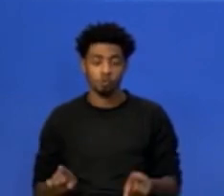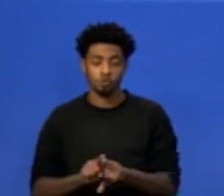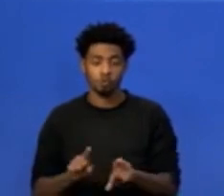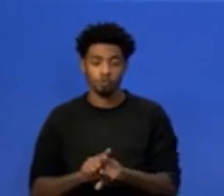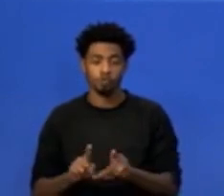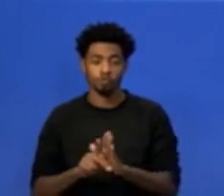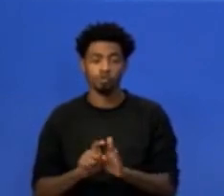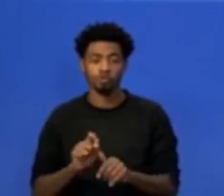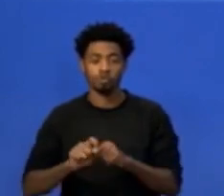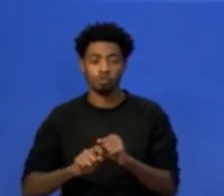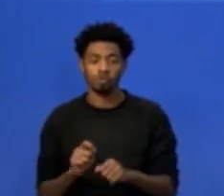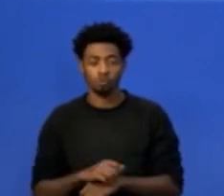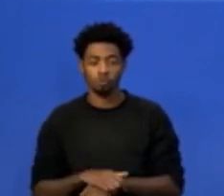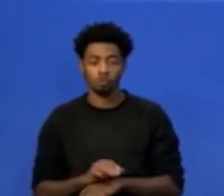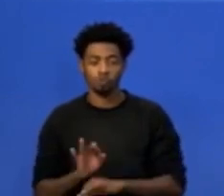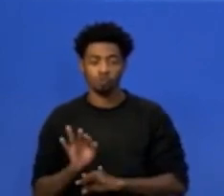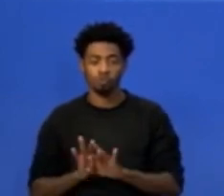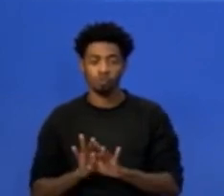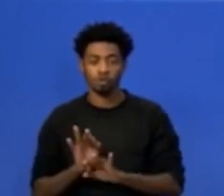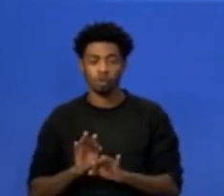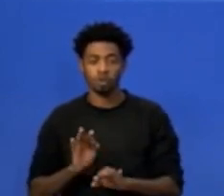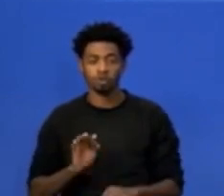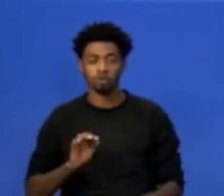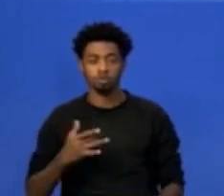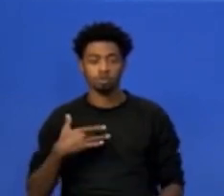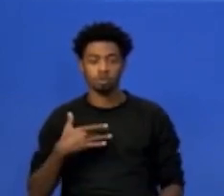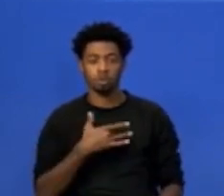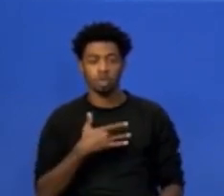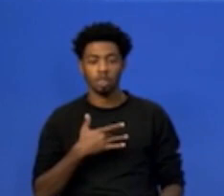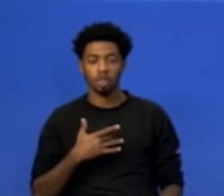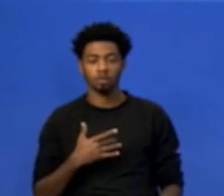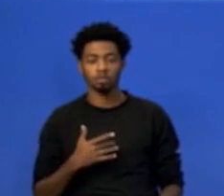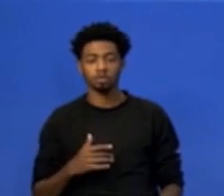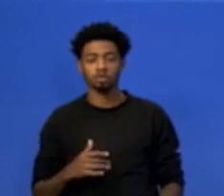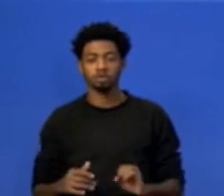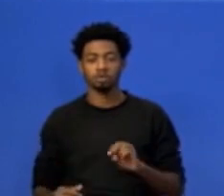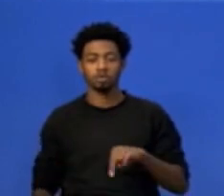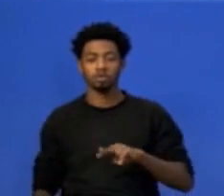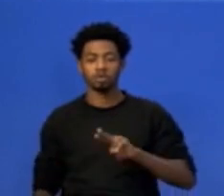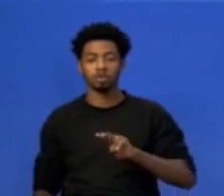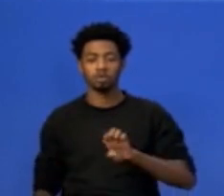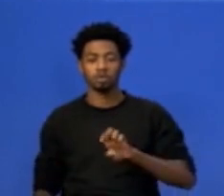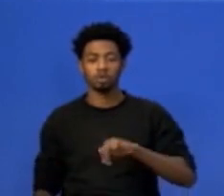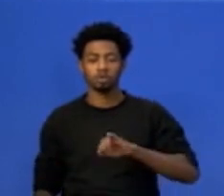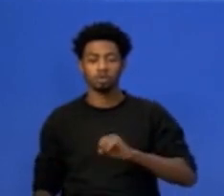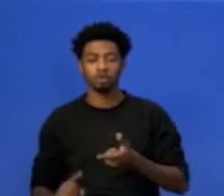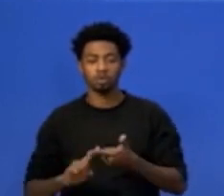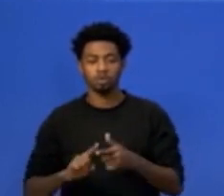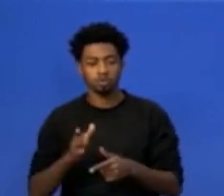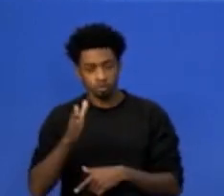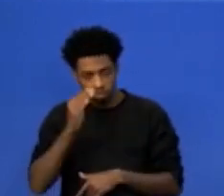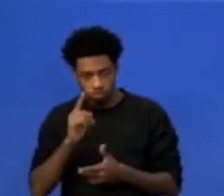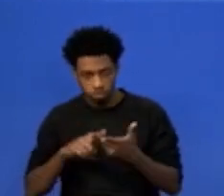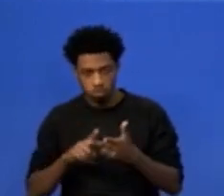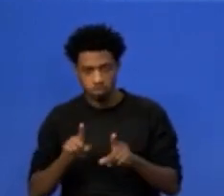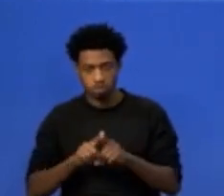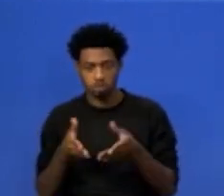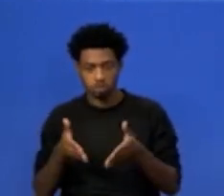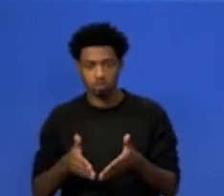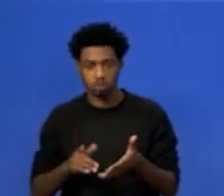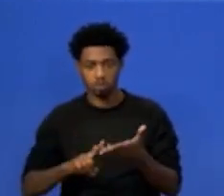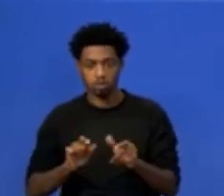pelo plano de saúde, pelo convênio, ou seja, consultas,